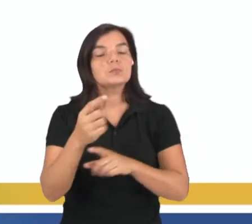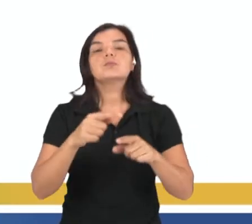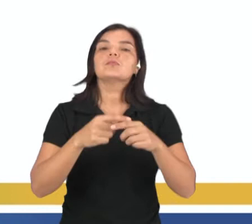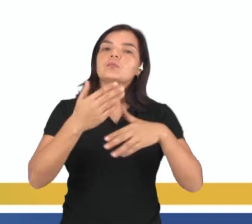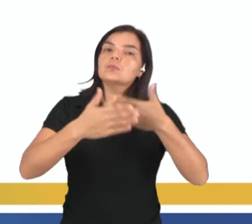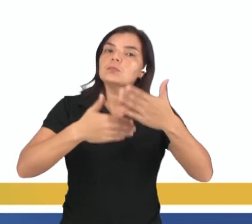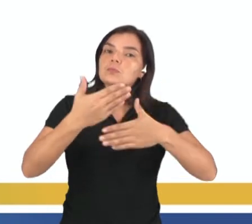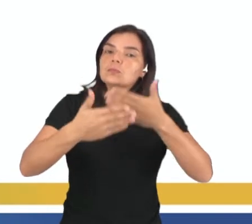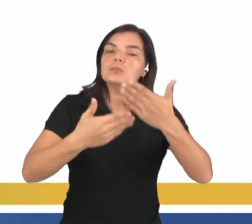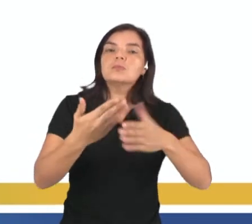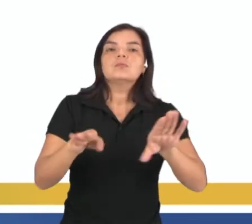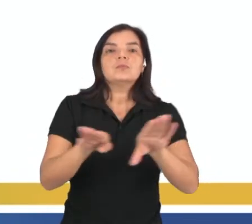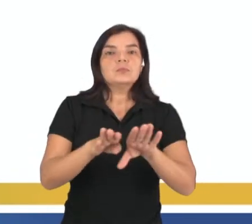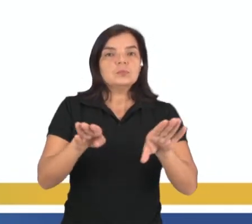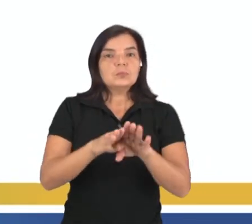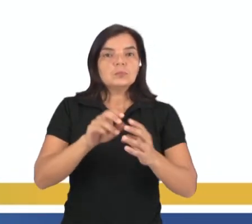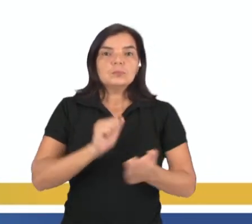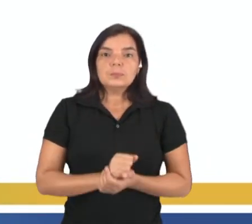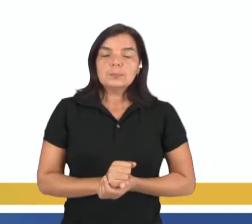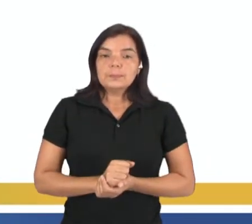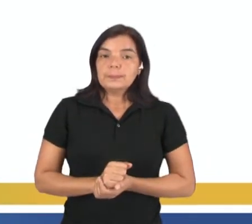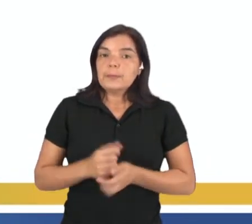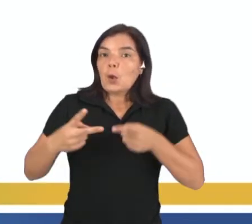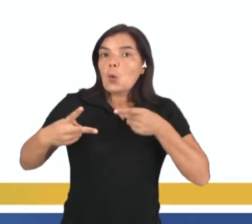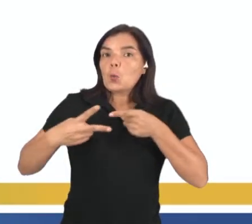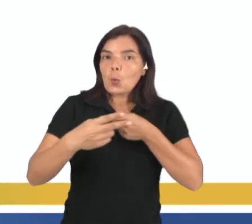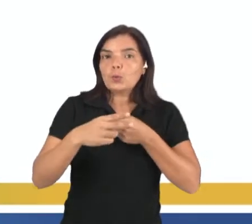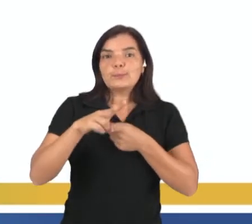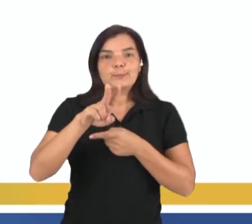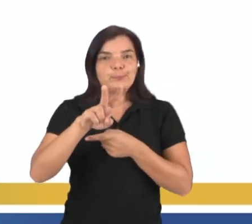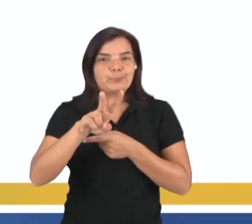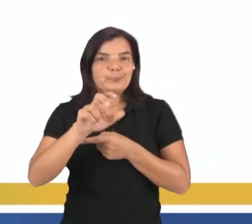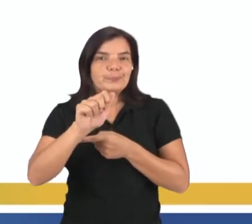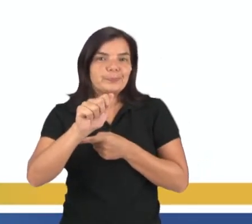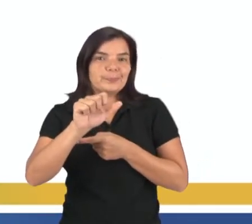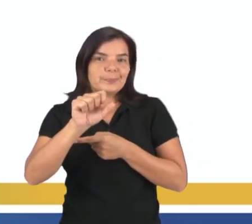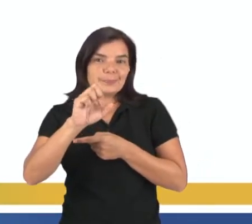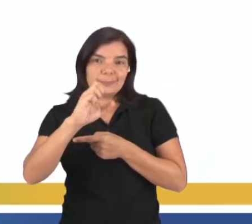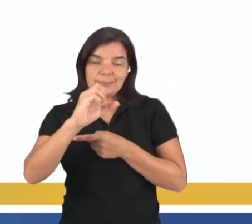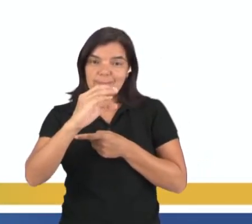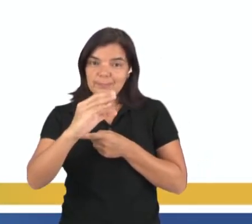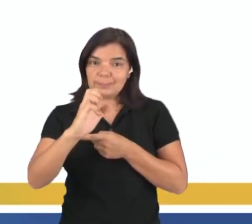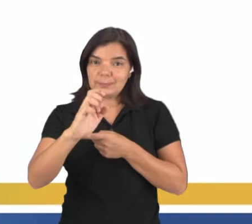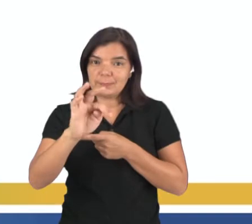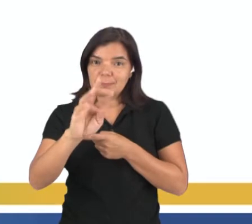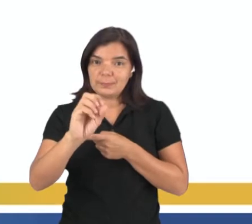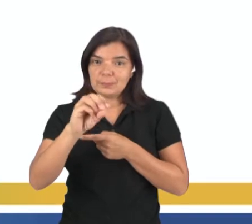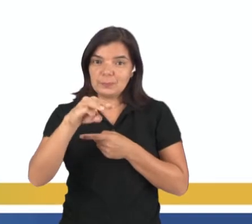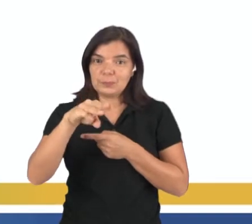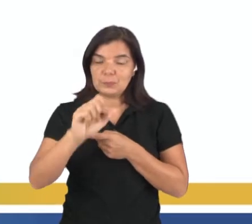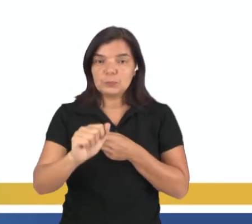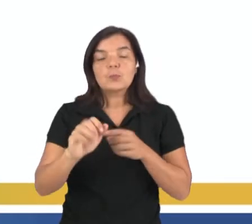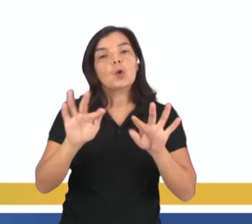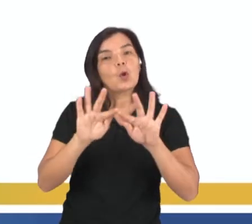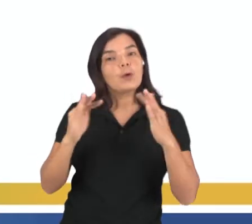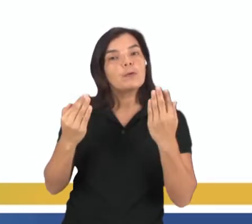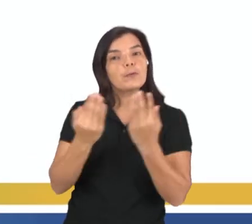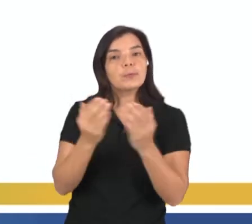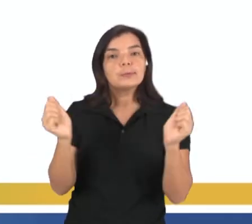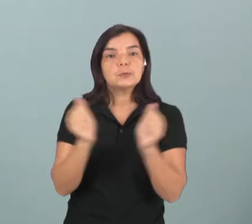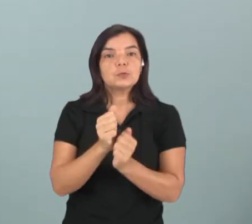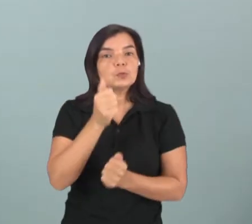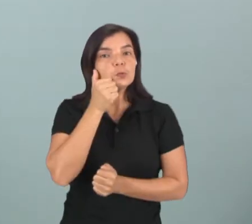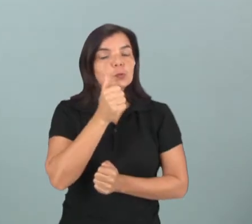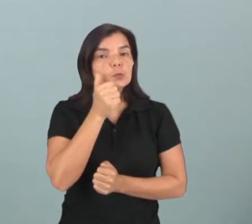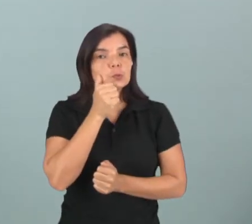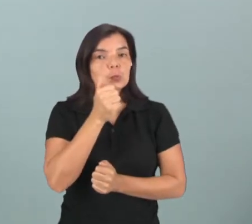os procedimentos relacionados à vasectomia. Então, quando o homem realiza o planejamento familiar, juntamente à sua mulher